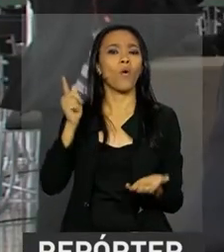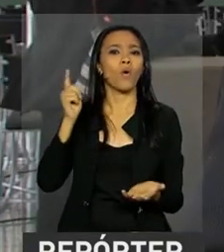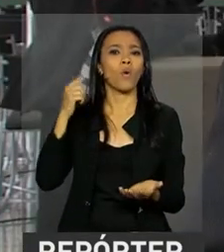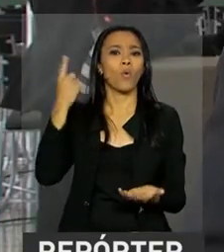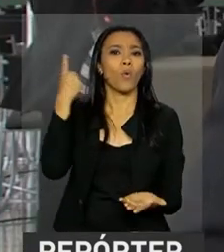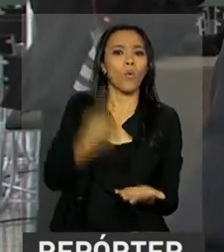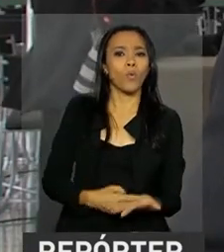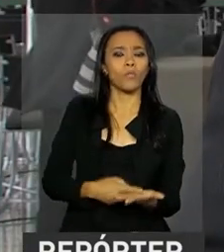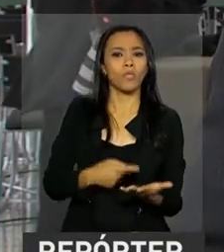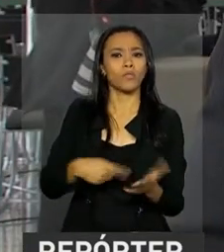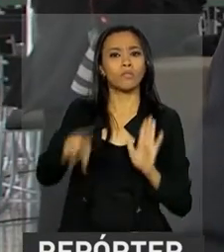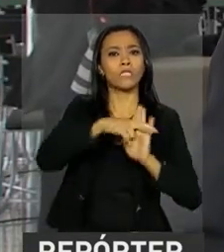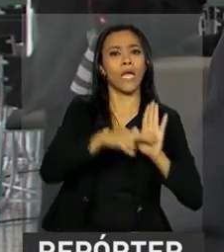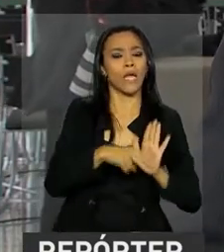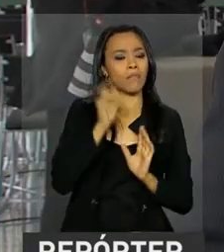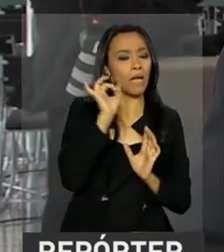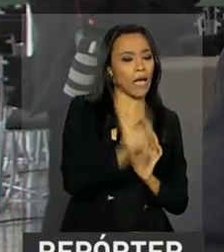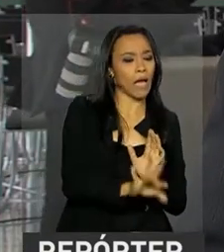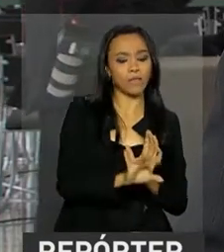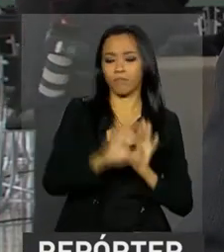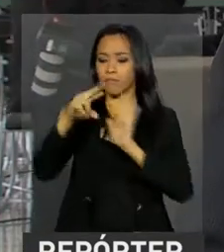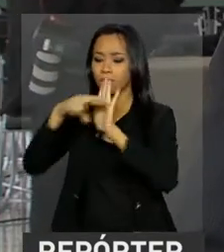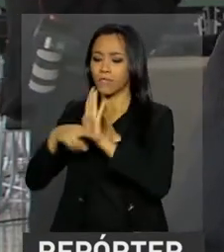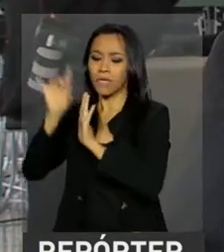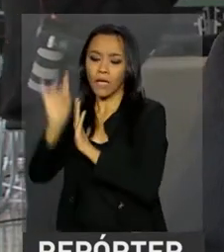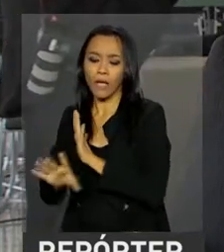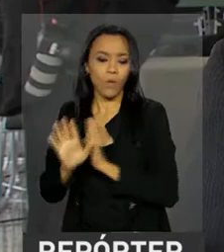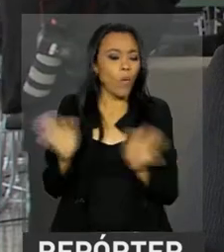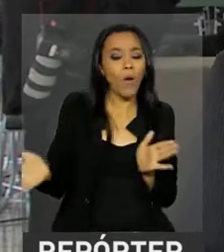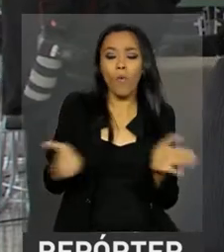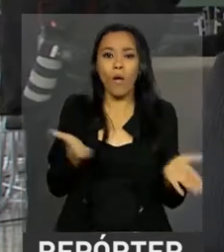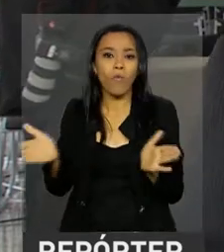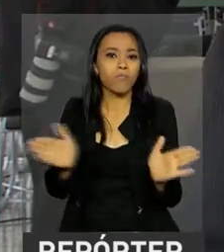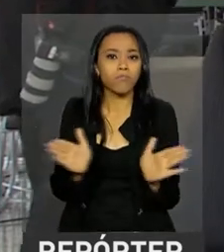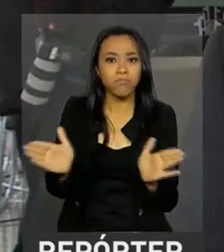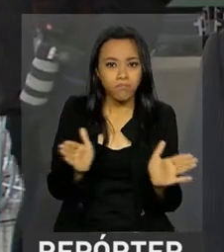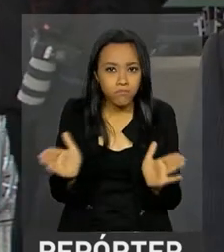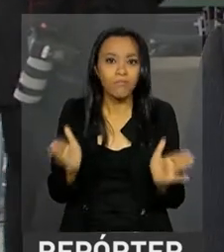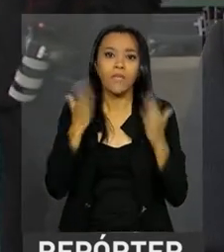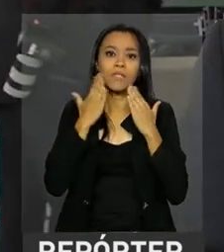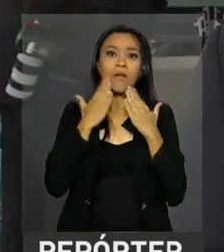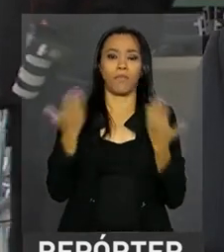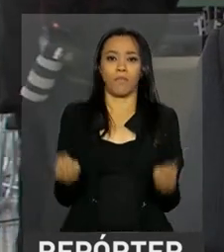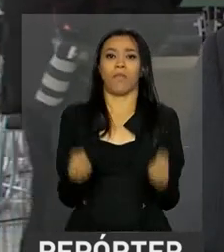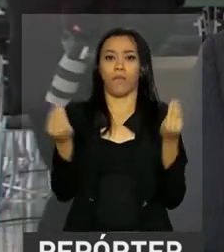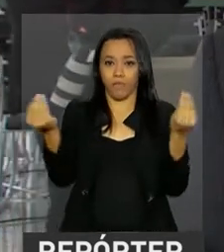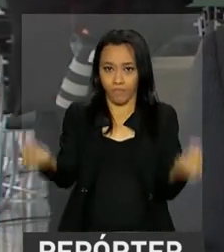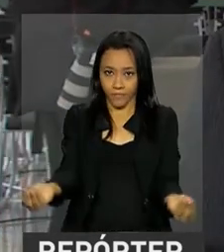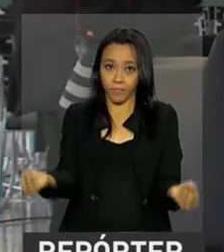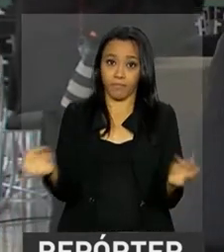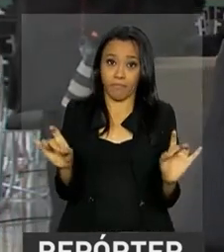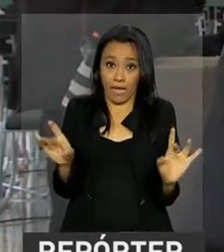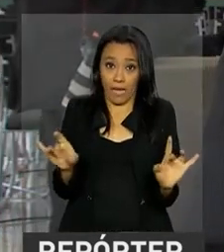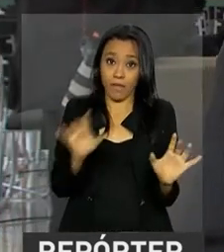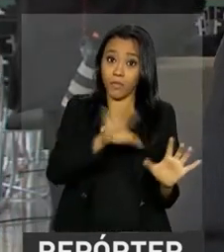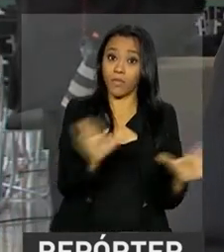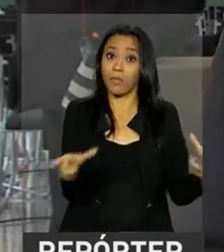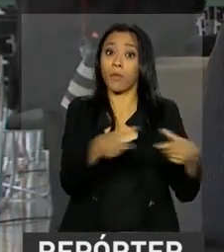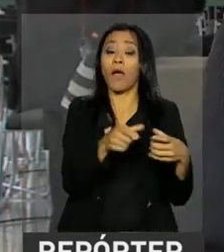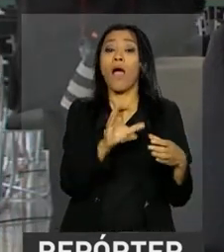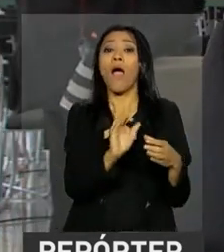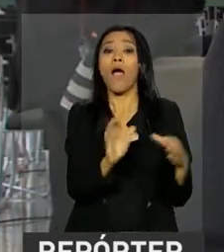desses dois órgãos da anvisa no caso ela vai atuar dando uma anuência prévia uma autorização prévia com relação